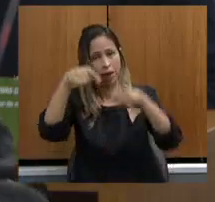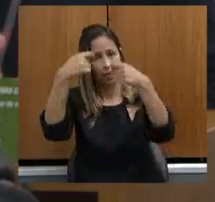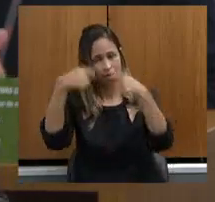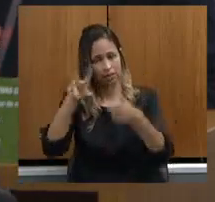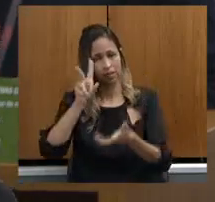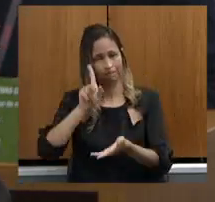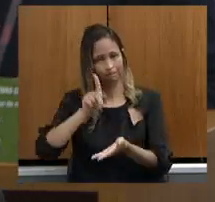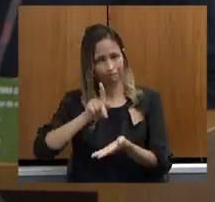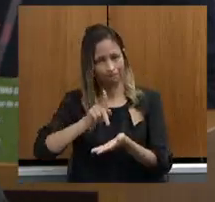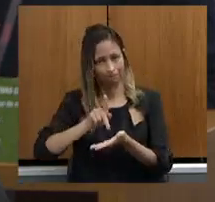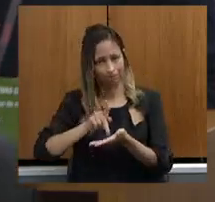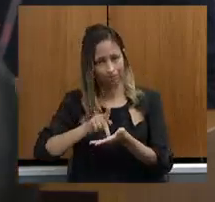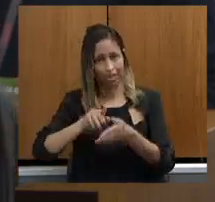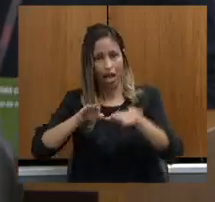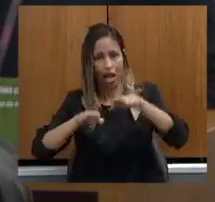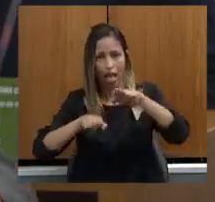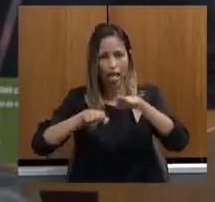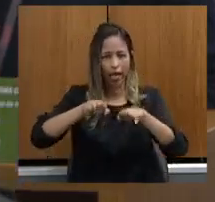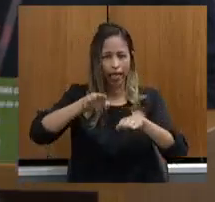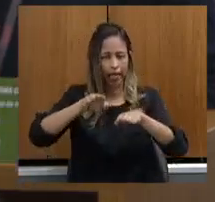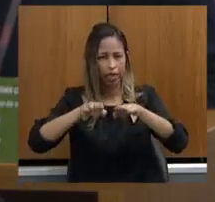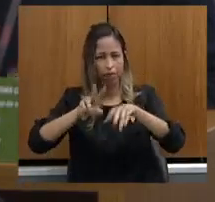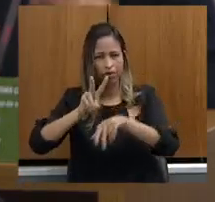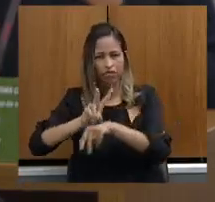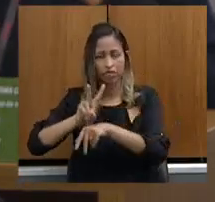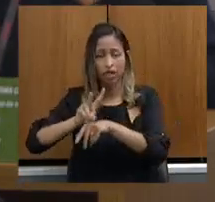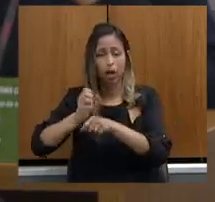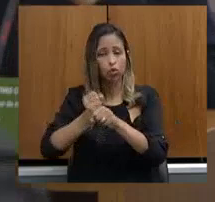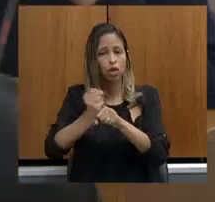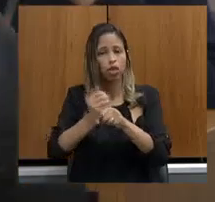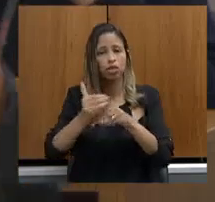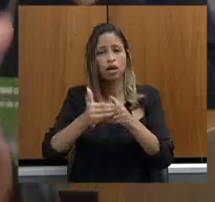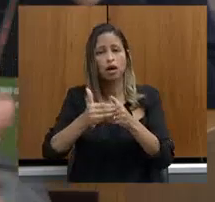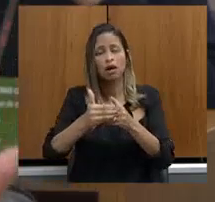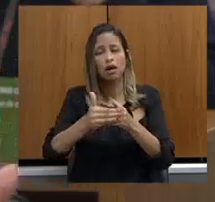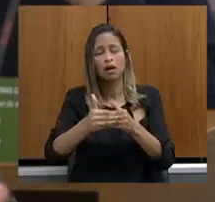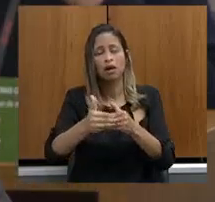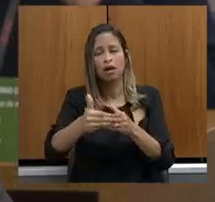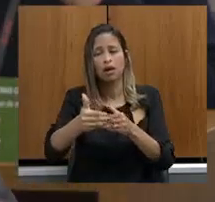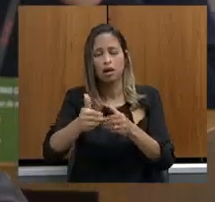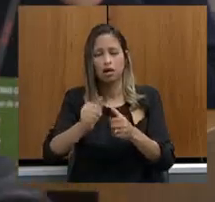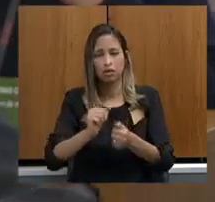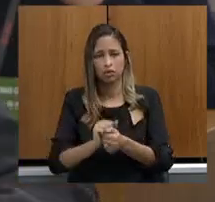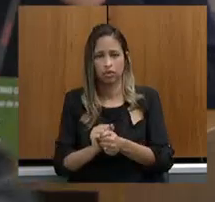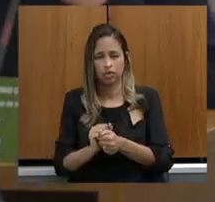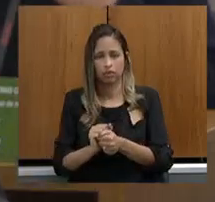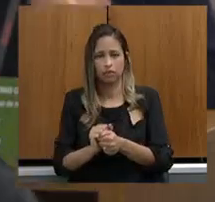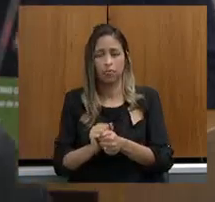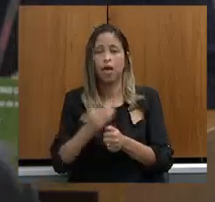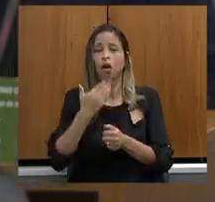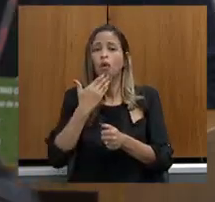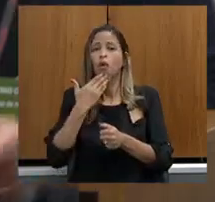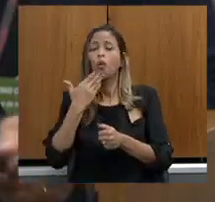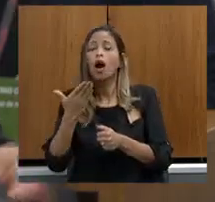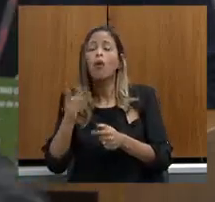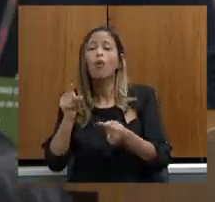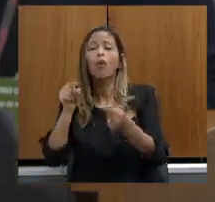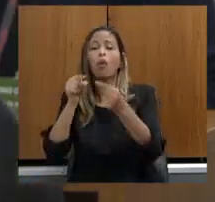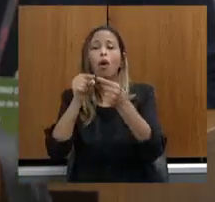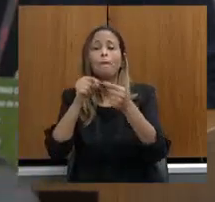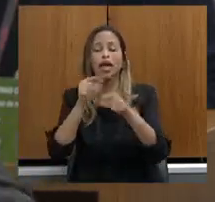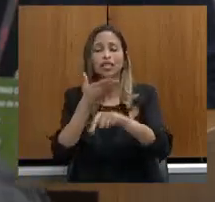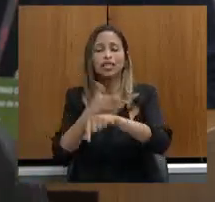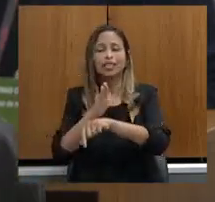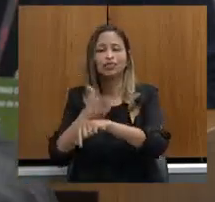é o equilíbrio fiscal é médico que será Quais são as metas de